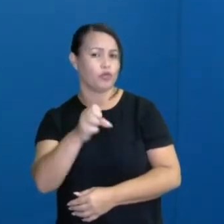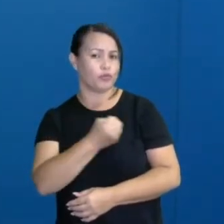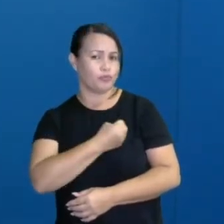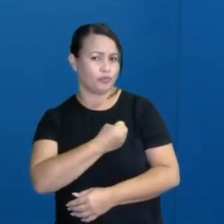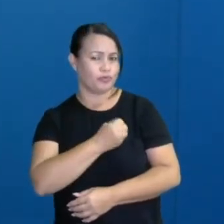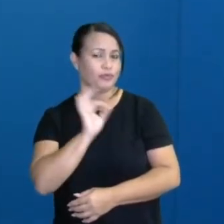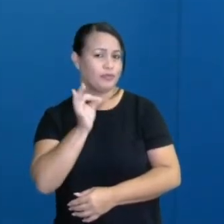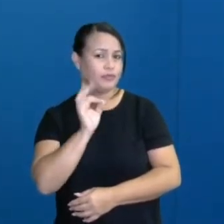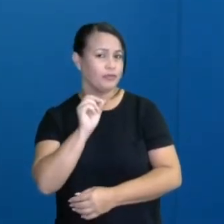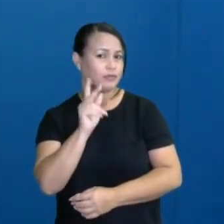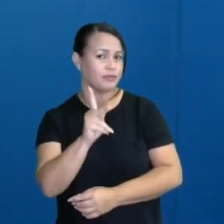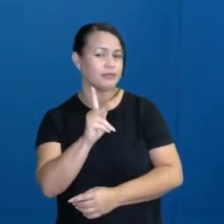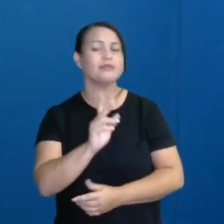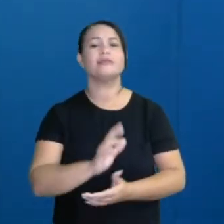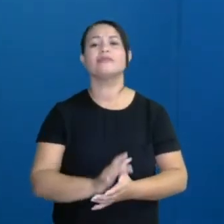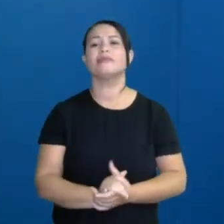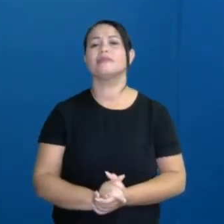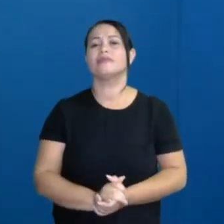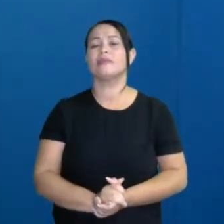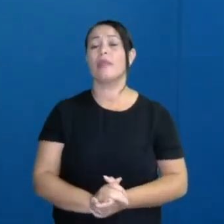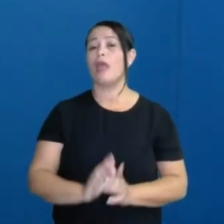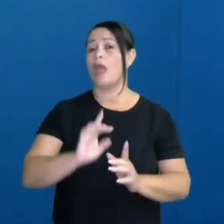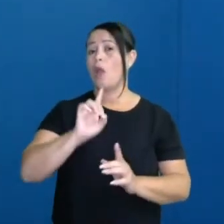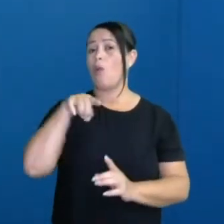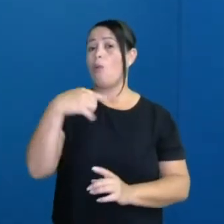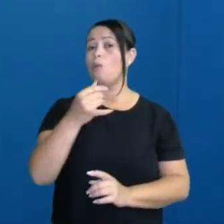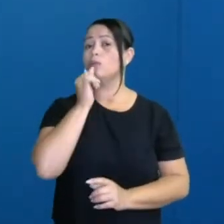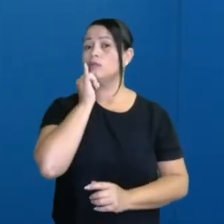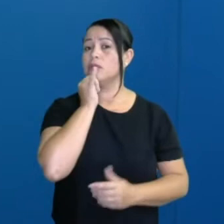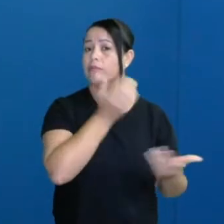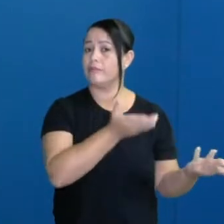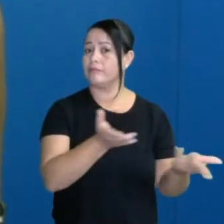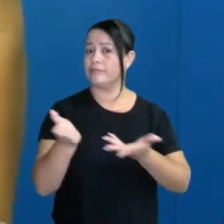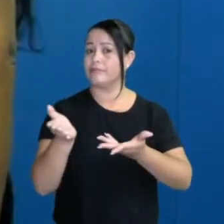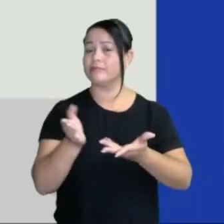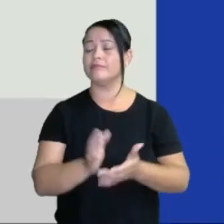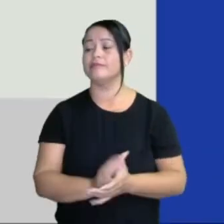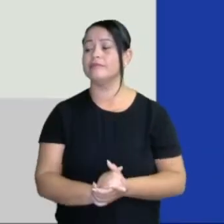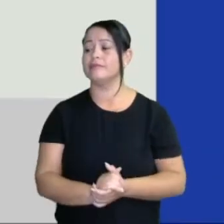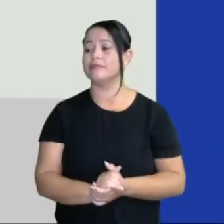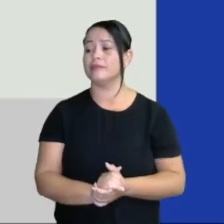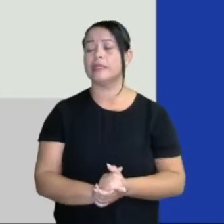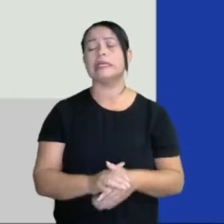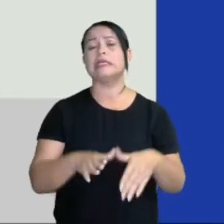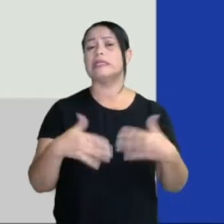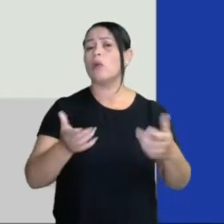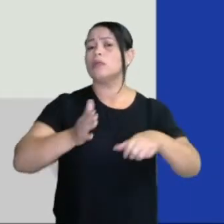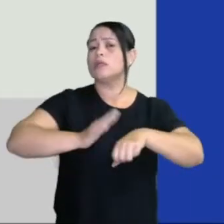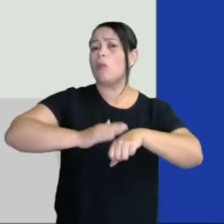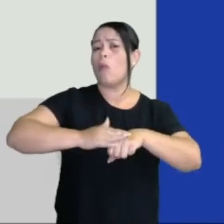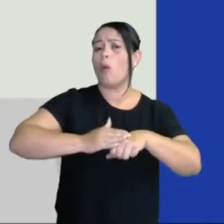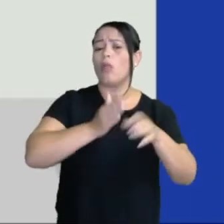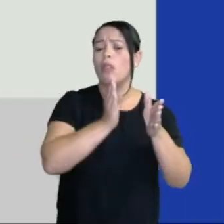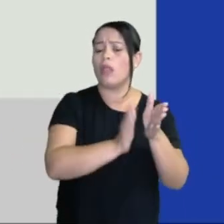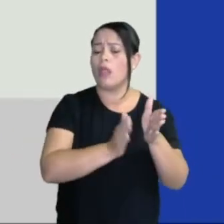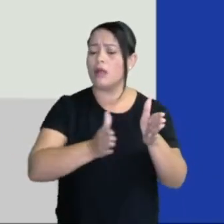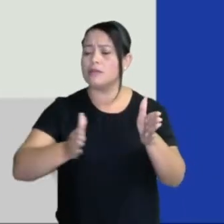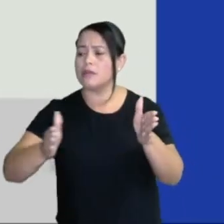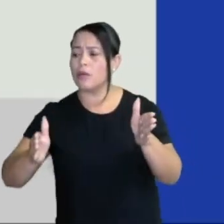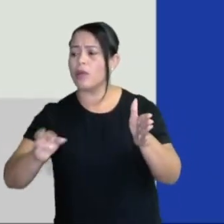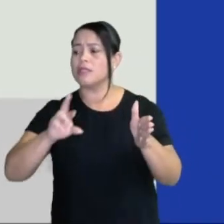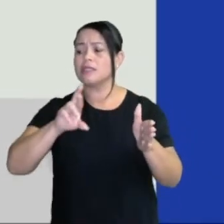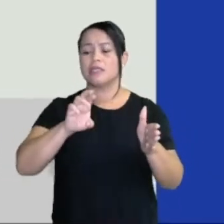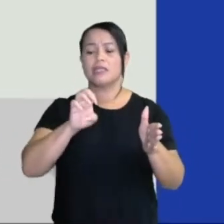primo, tá ok? Próximo exemplo. Desse modo, as sequências recursivas